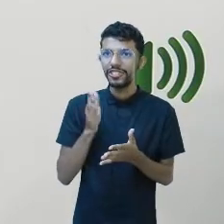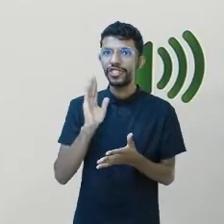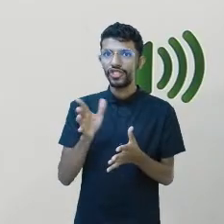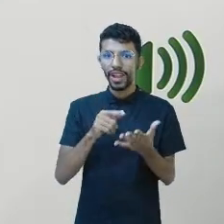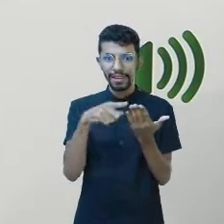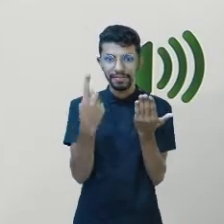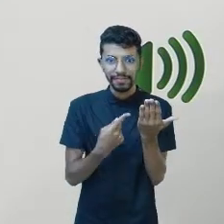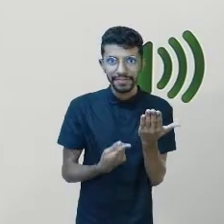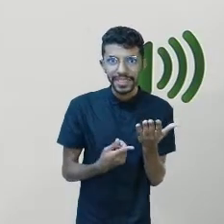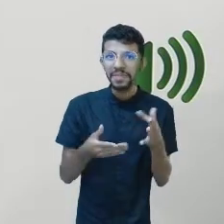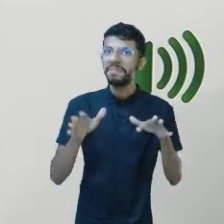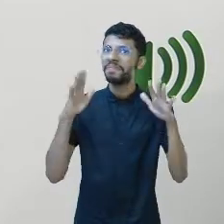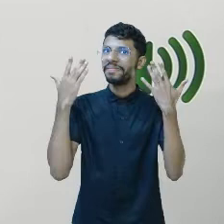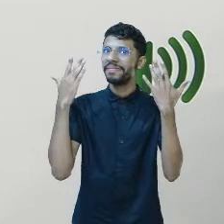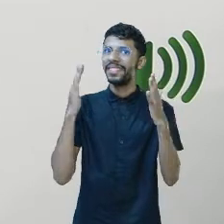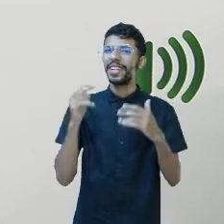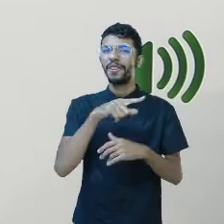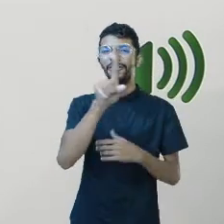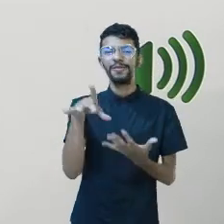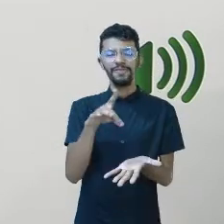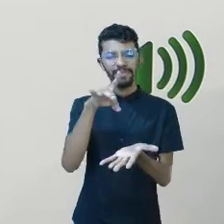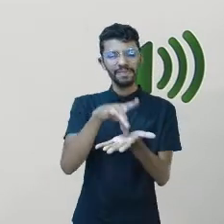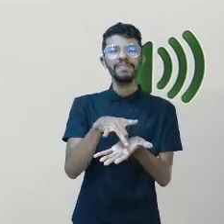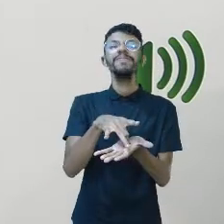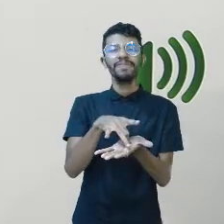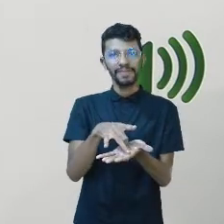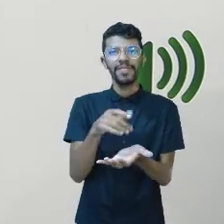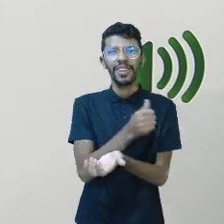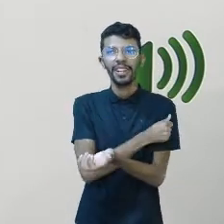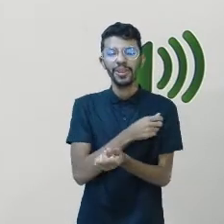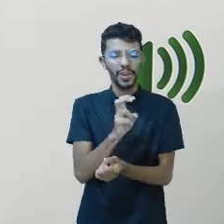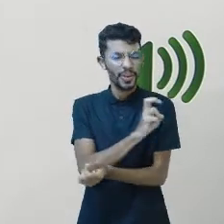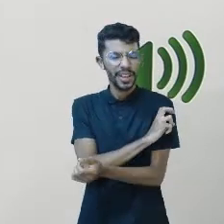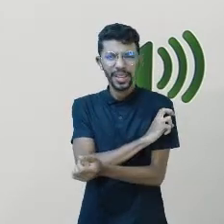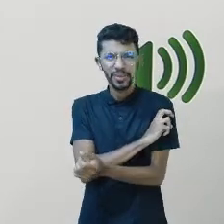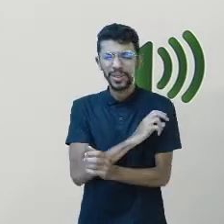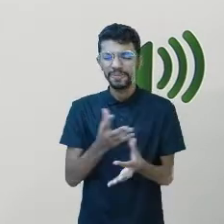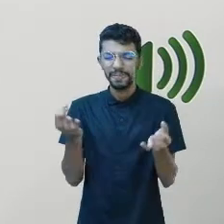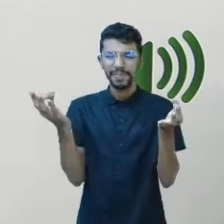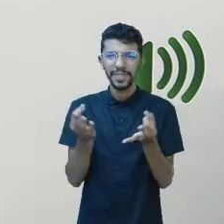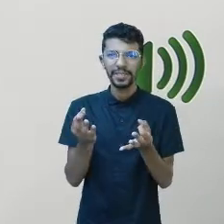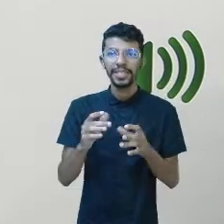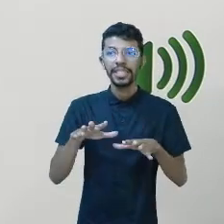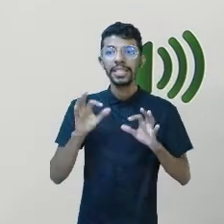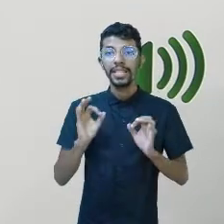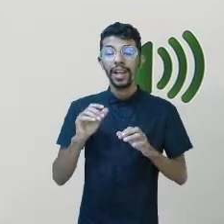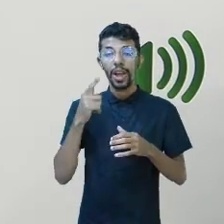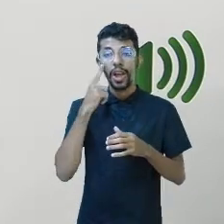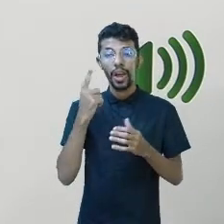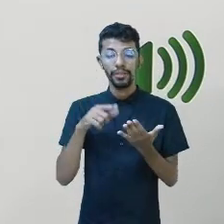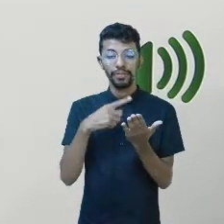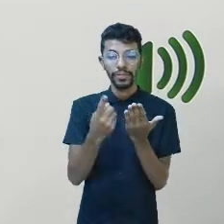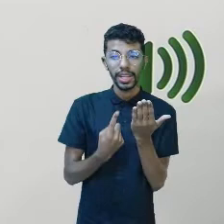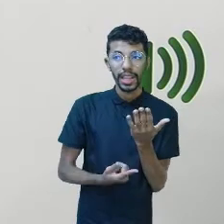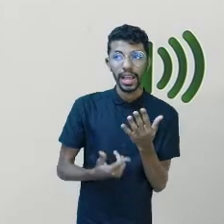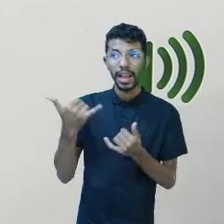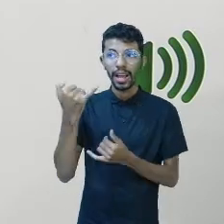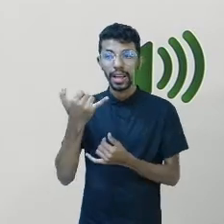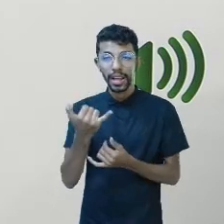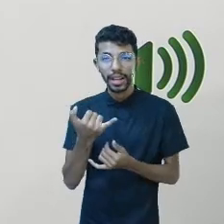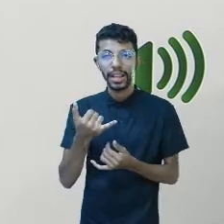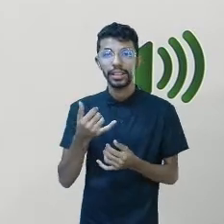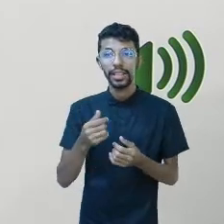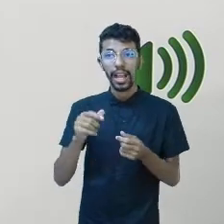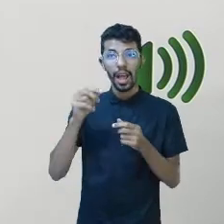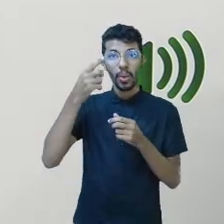caderninho? Muito bem. Vocês são aplicados. O 5º ano é ótimo. Pega o caderninho, a caneta, coloca a data de